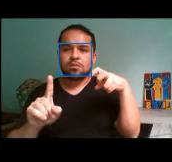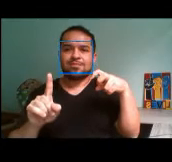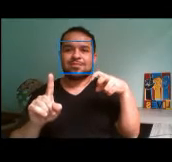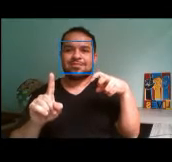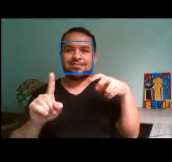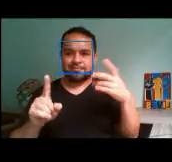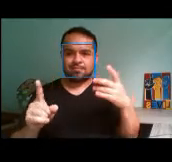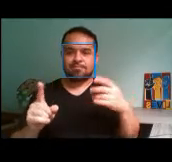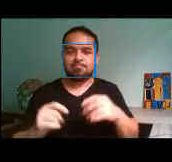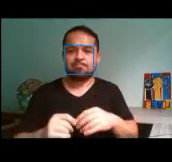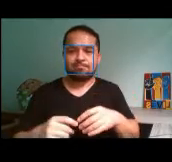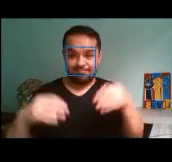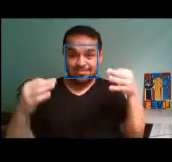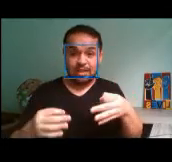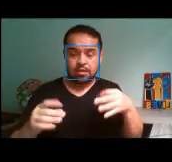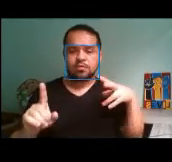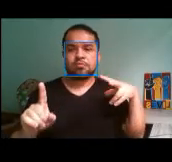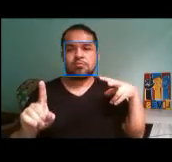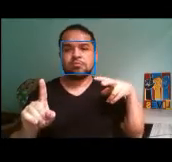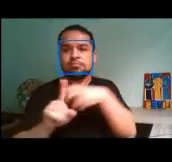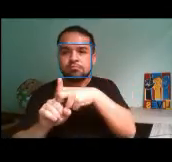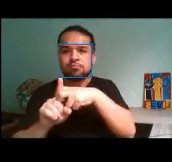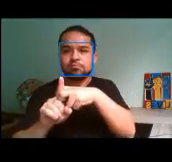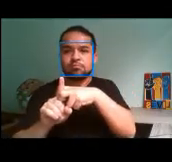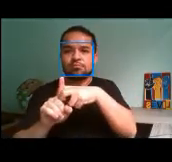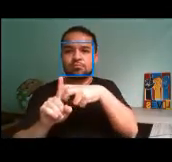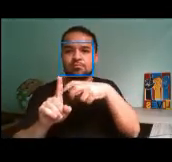e volta, ele é refreado,